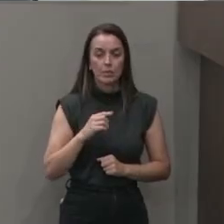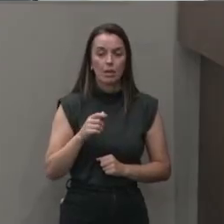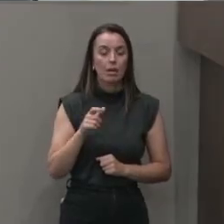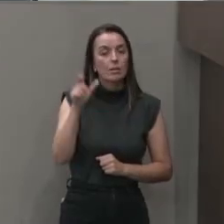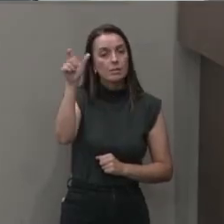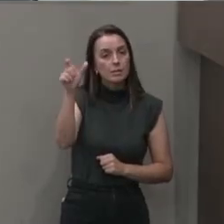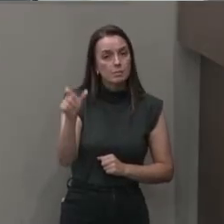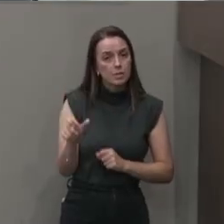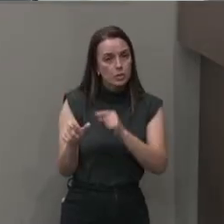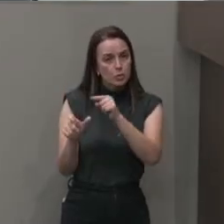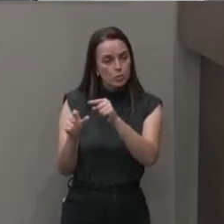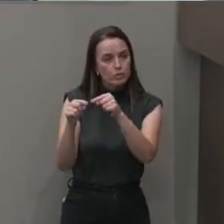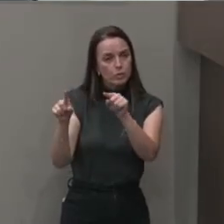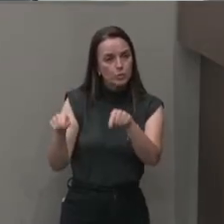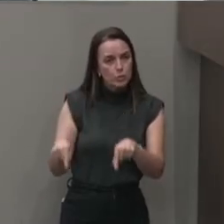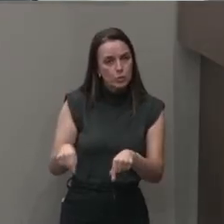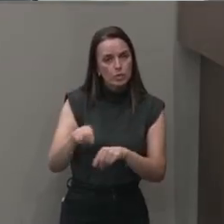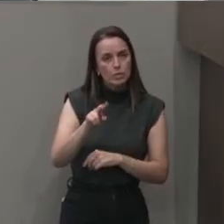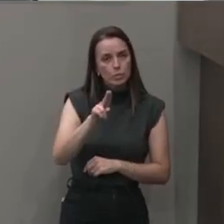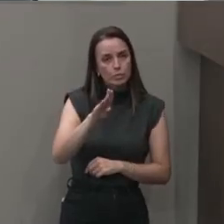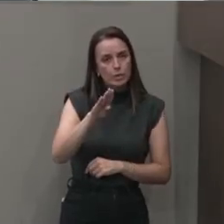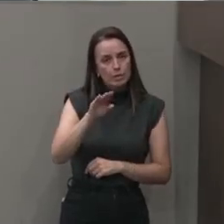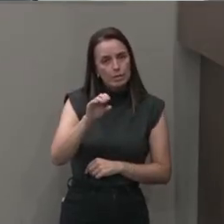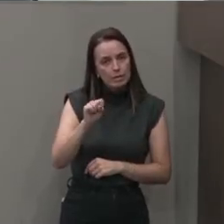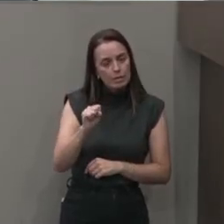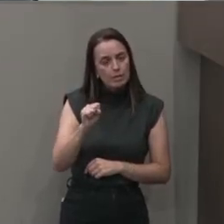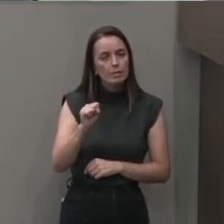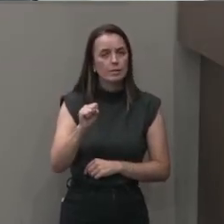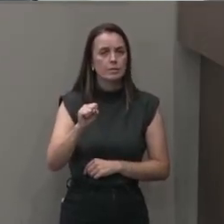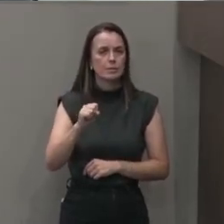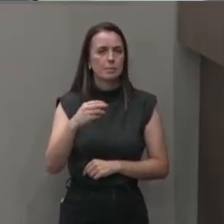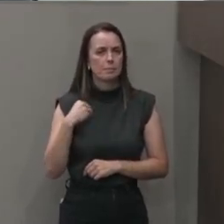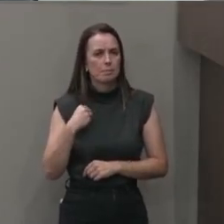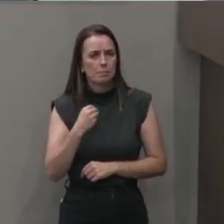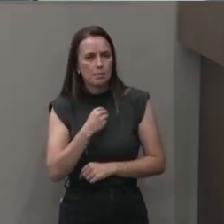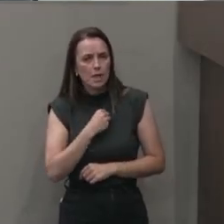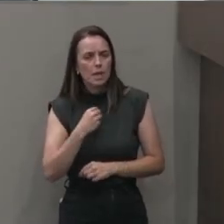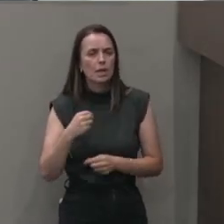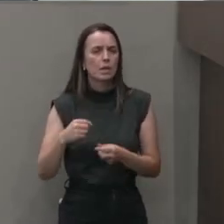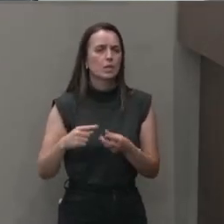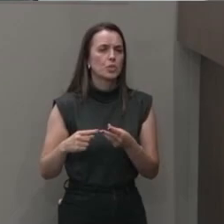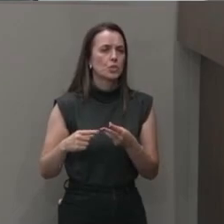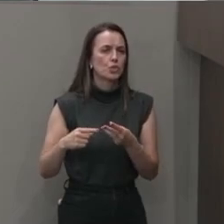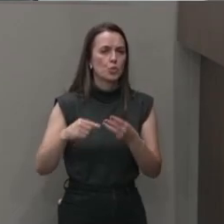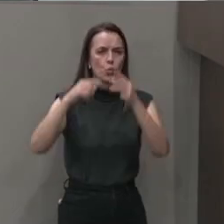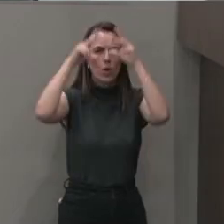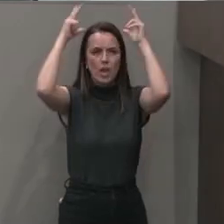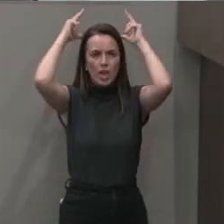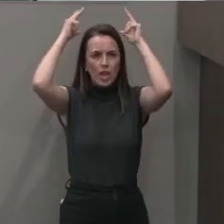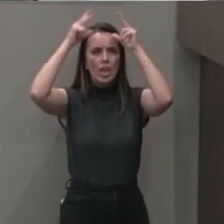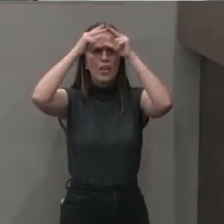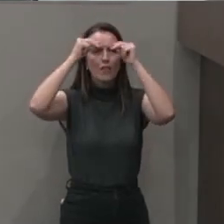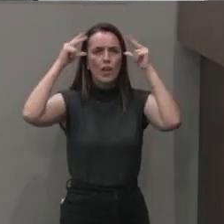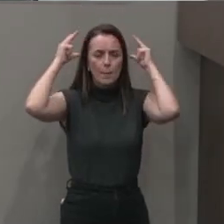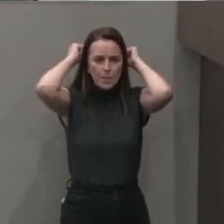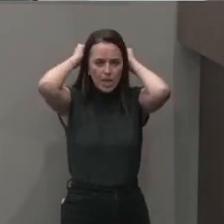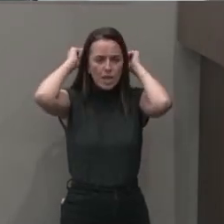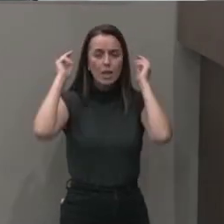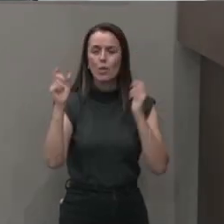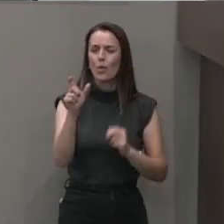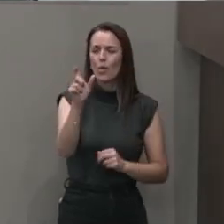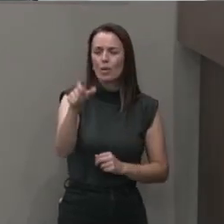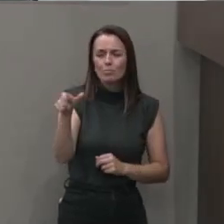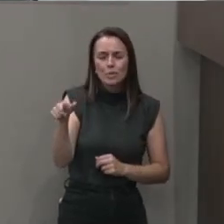unidades básicas de saúde, para os médicos, enfermeiros, para os nossos colaboradores que estão lá cuidando da saúde do nosso